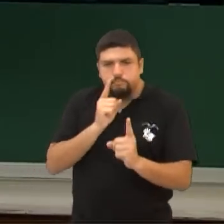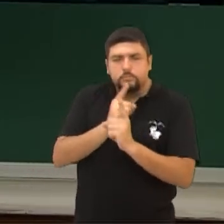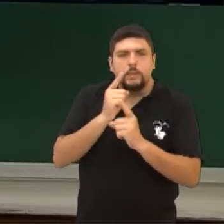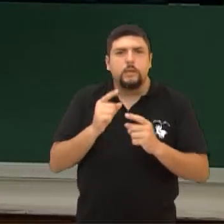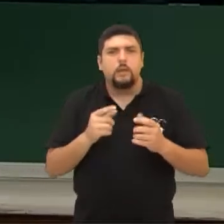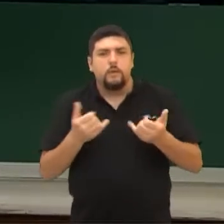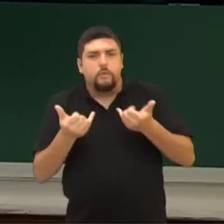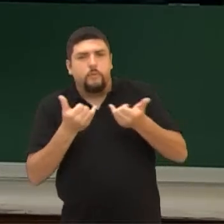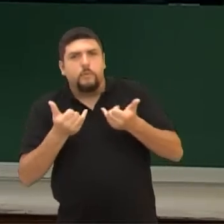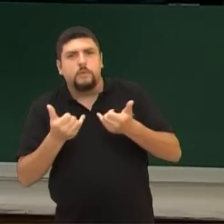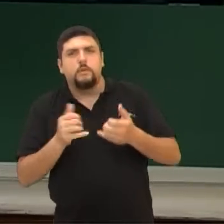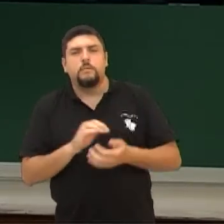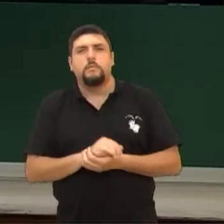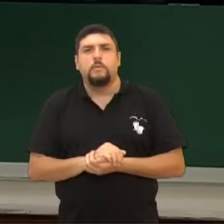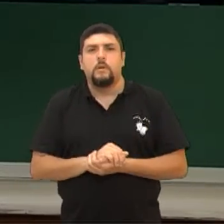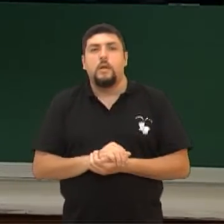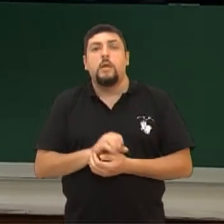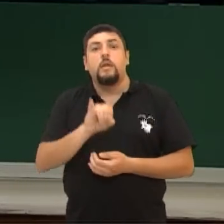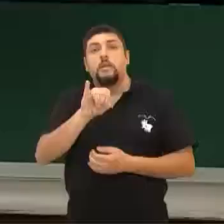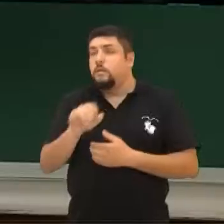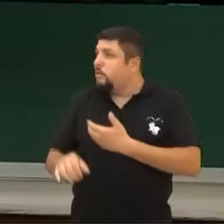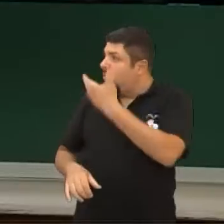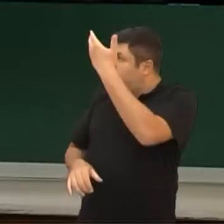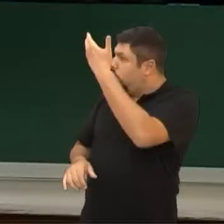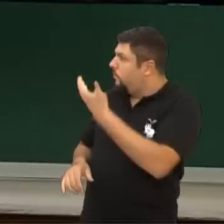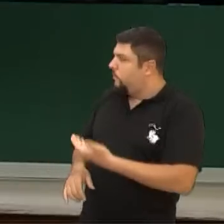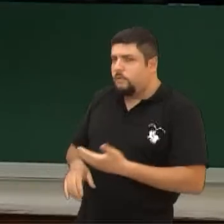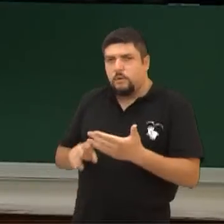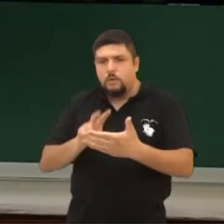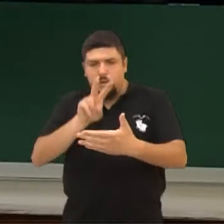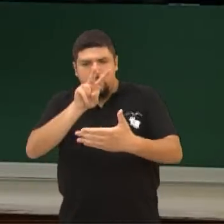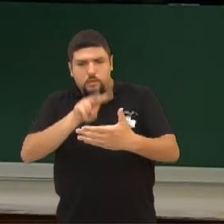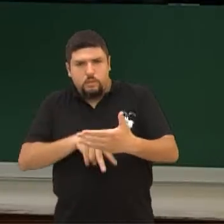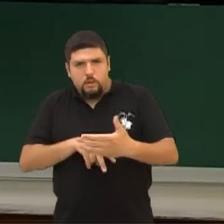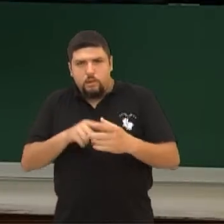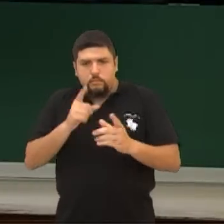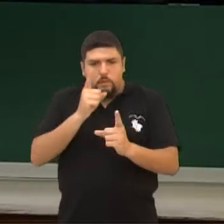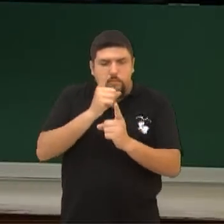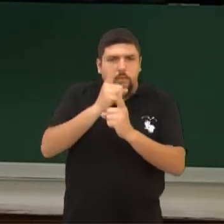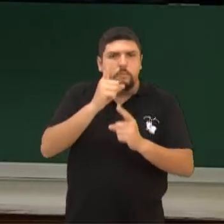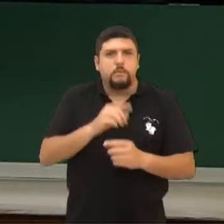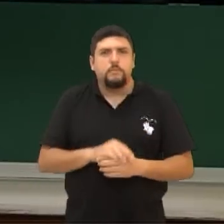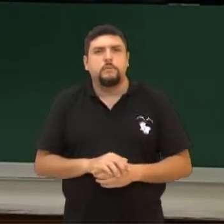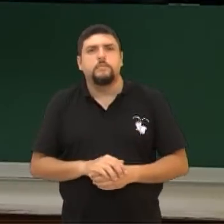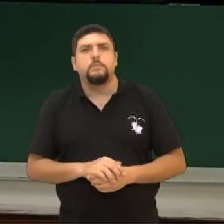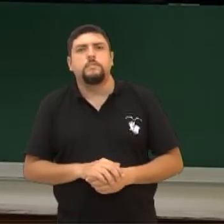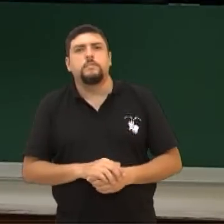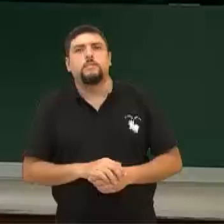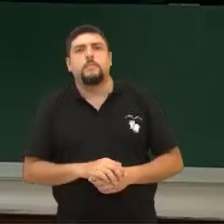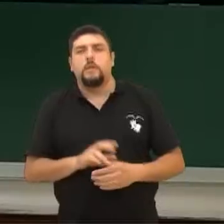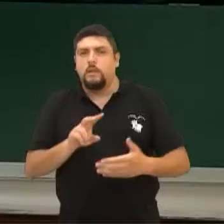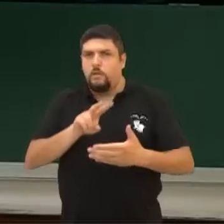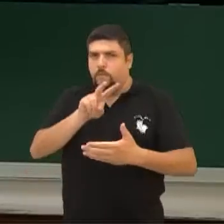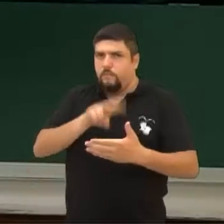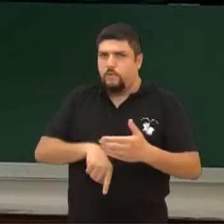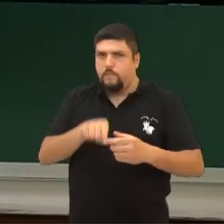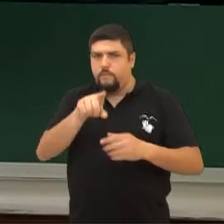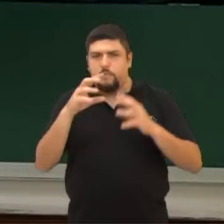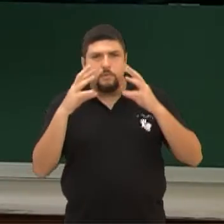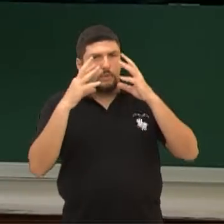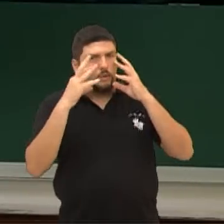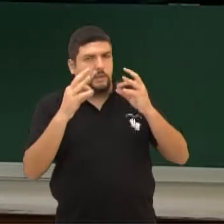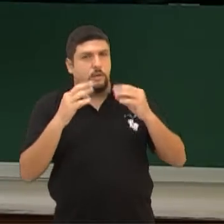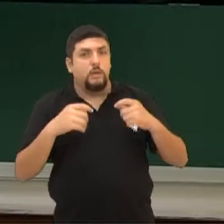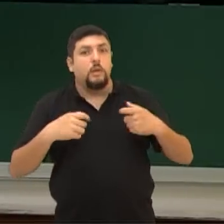Ou seja, se nós lermos esse trecho aqui, já descobrimos. Então, eu vou ler com você, você presta atenção.